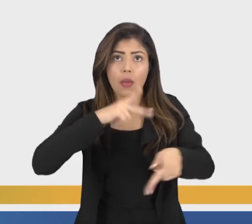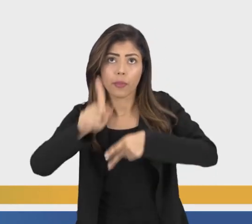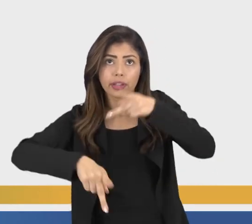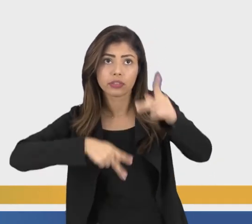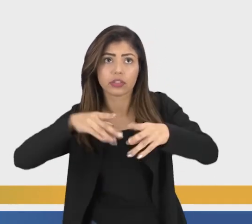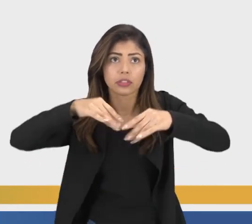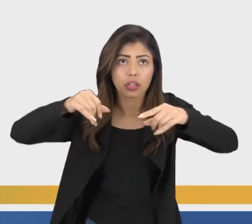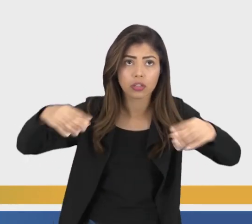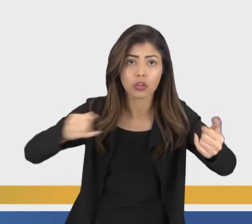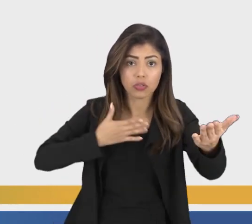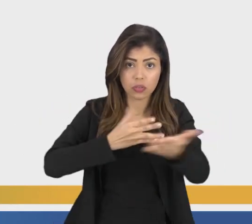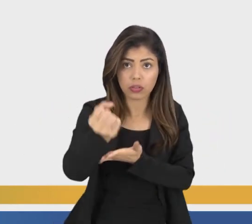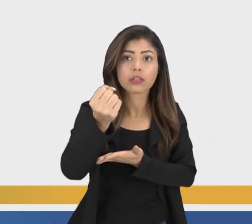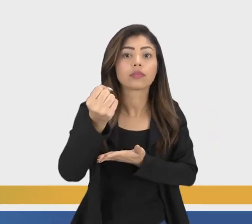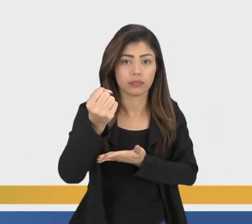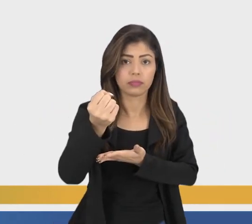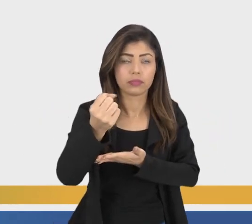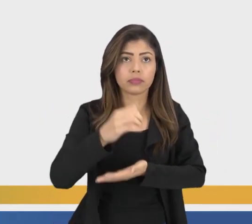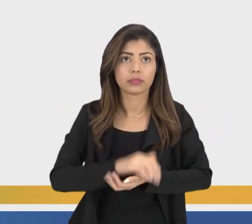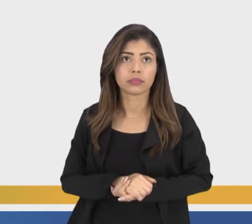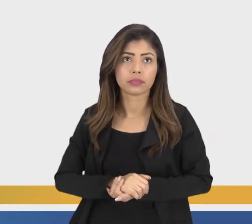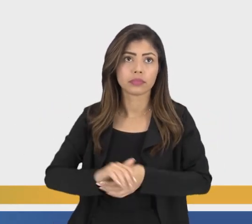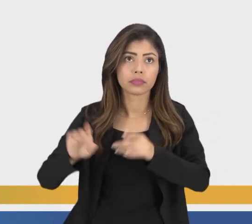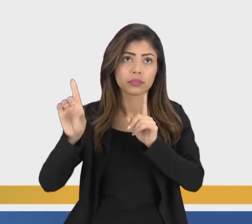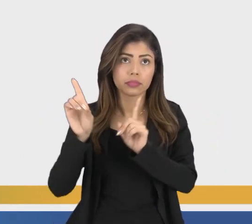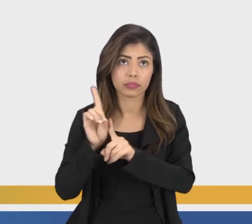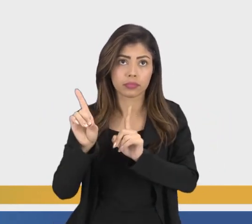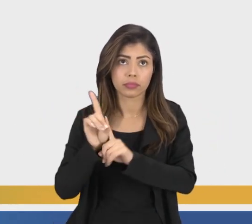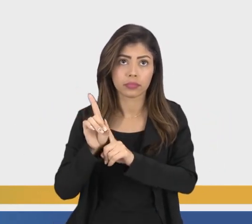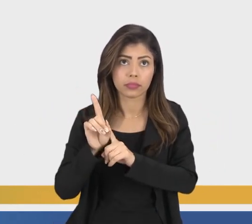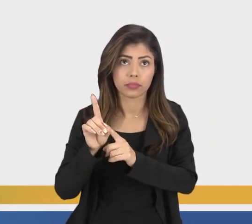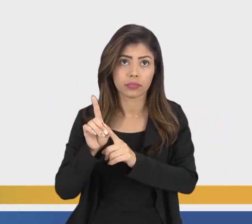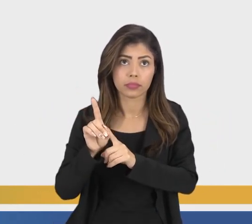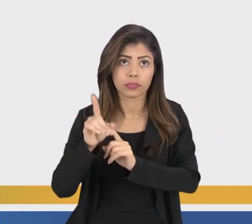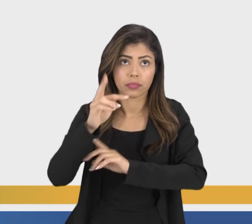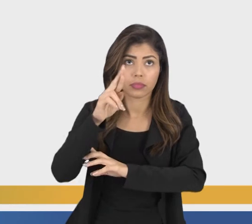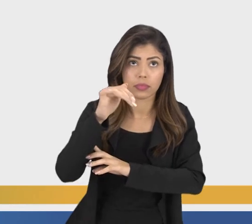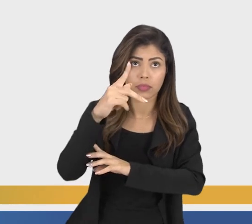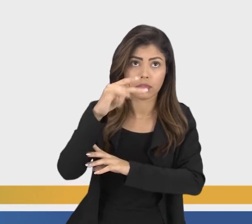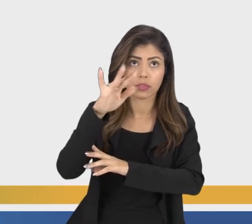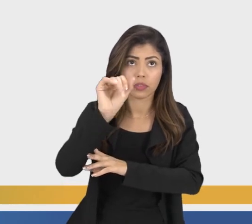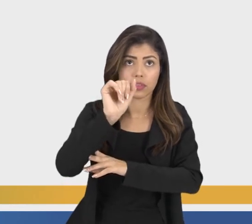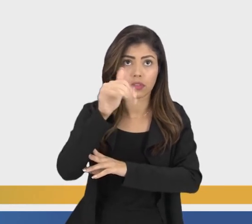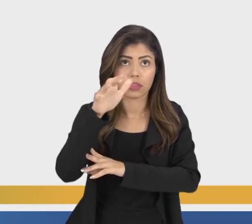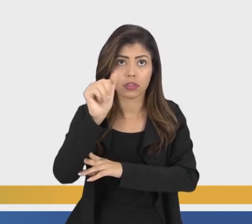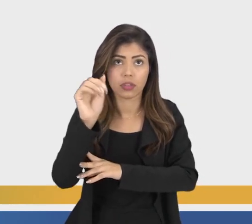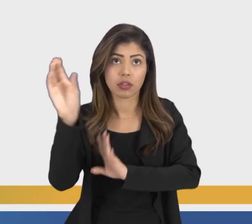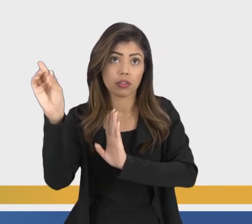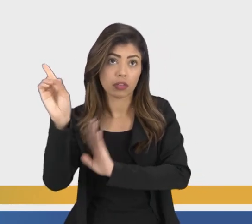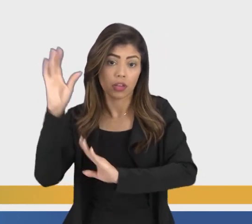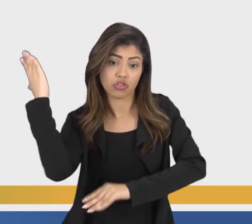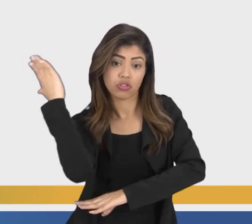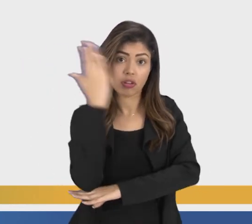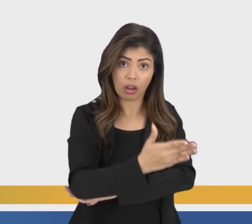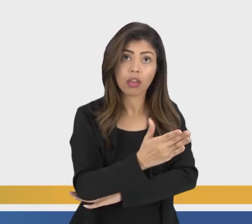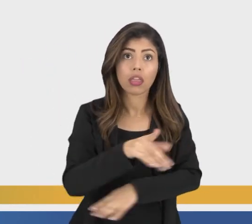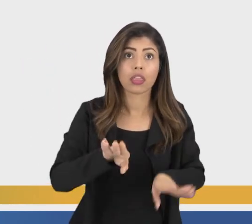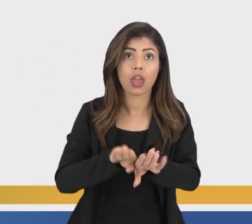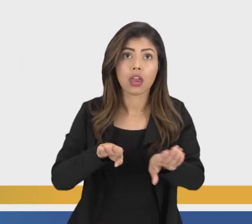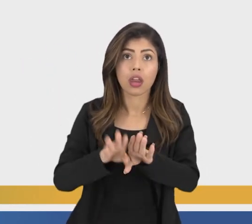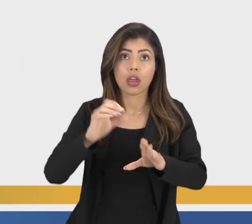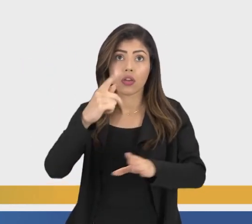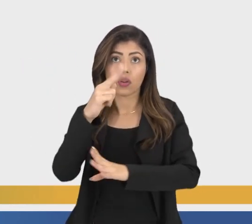das populações dos territórios conquistados. Letra D, transposição direta das